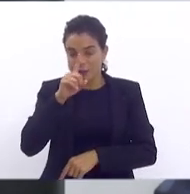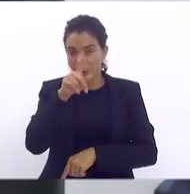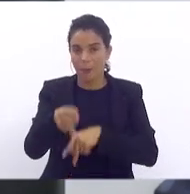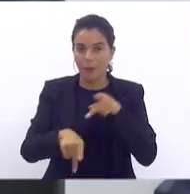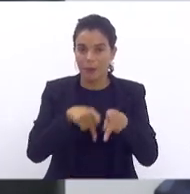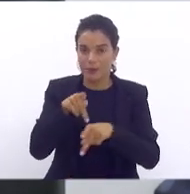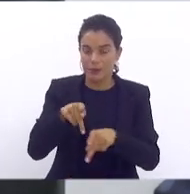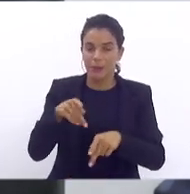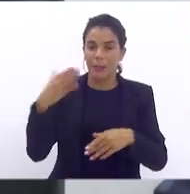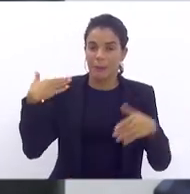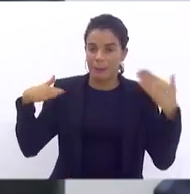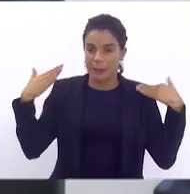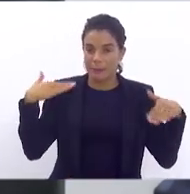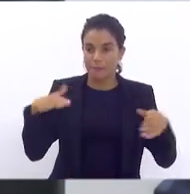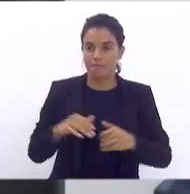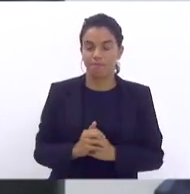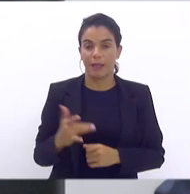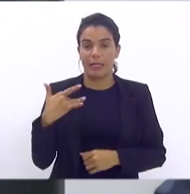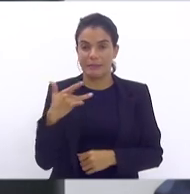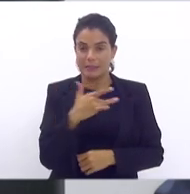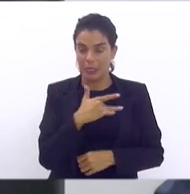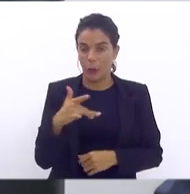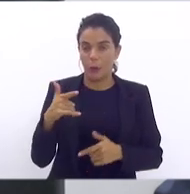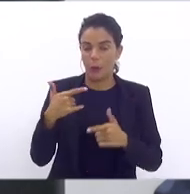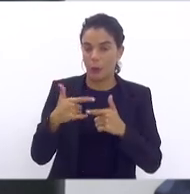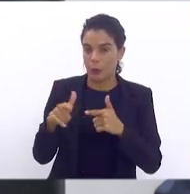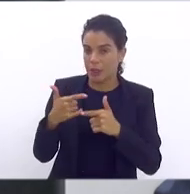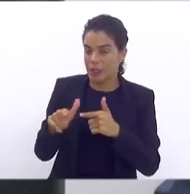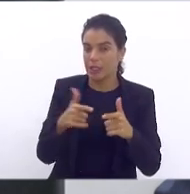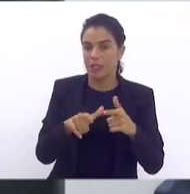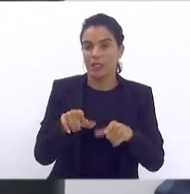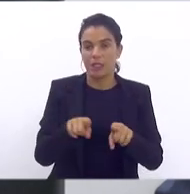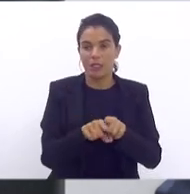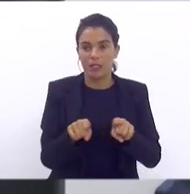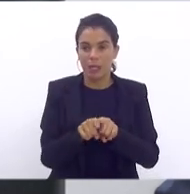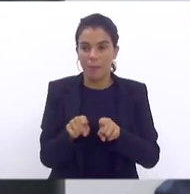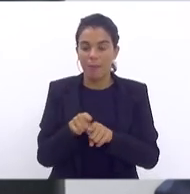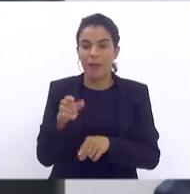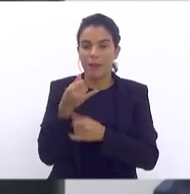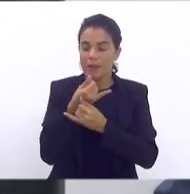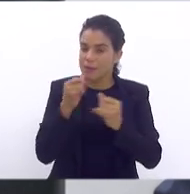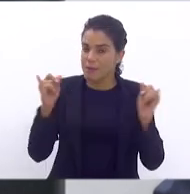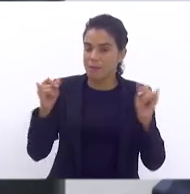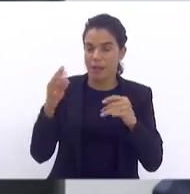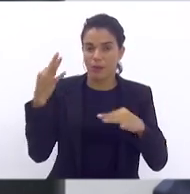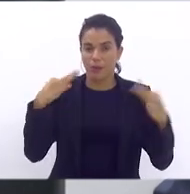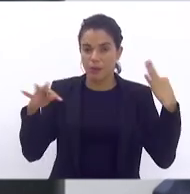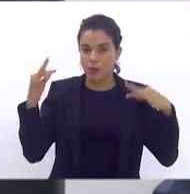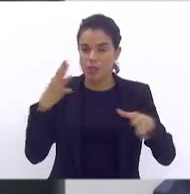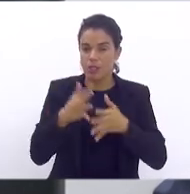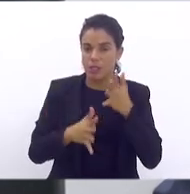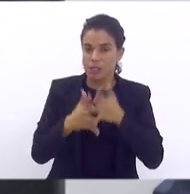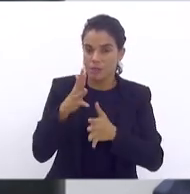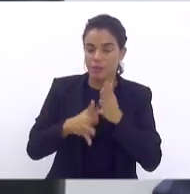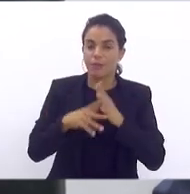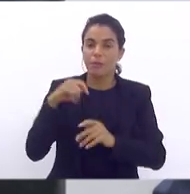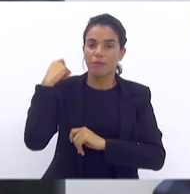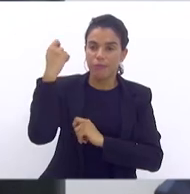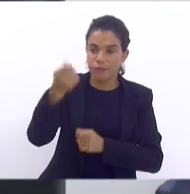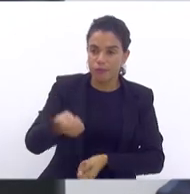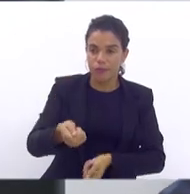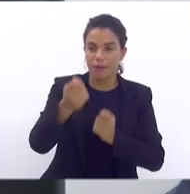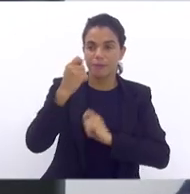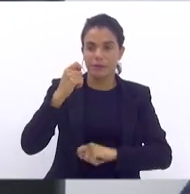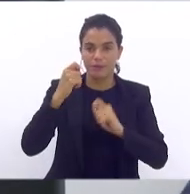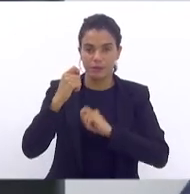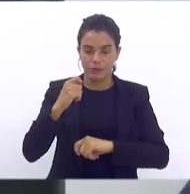marinha. Problemas de saúde coletiva, problemas de navegabilidade, impacto no turismo e grandes perdas econômicas no setor pesqueiro do nosso